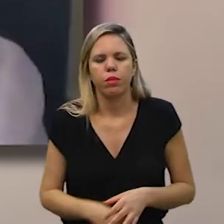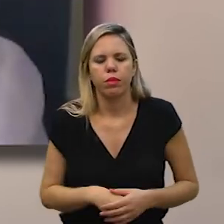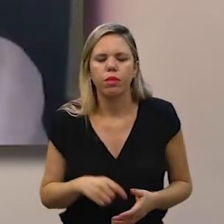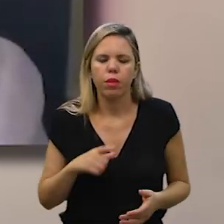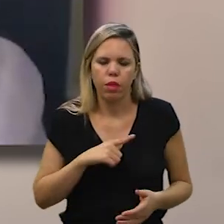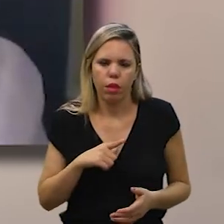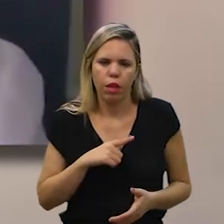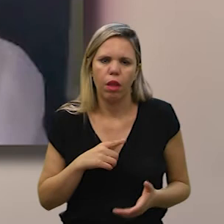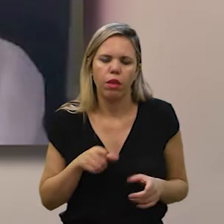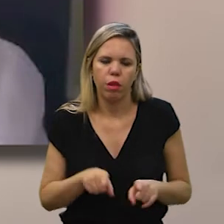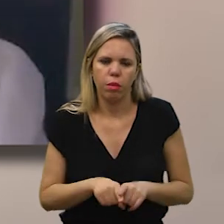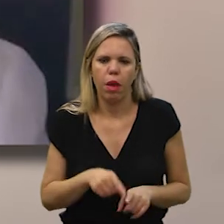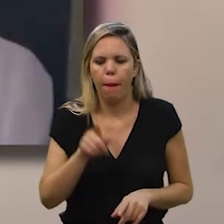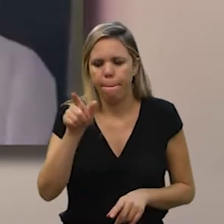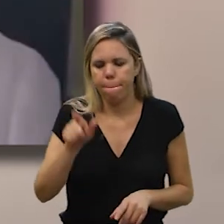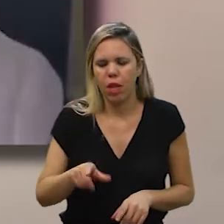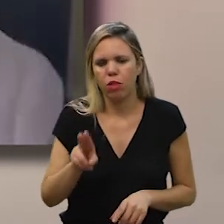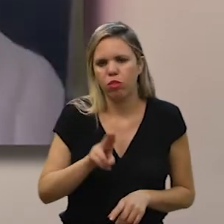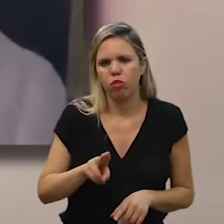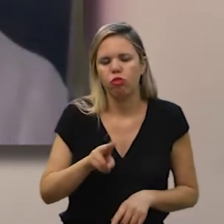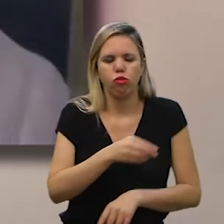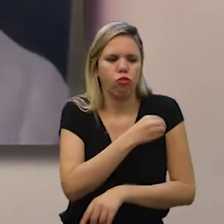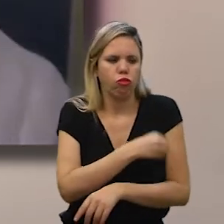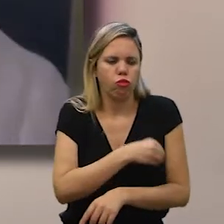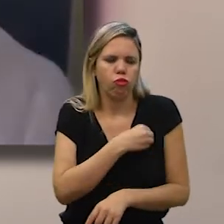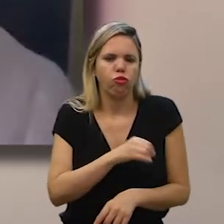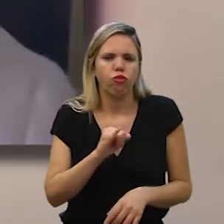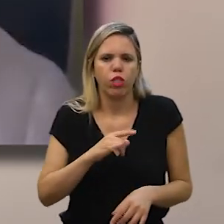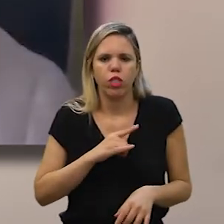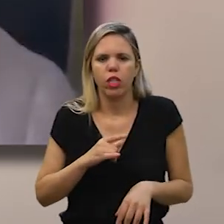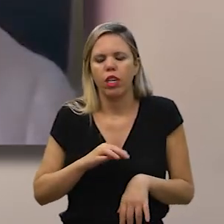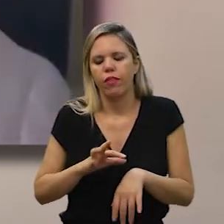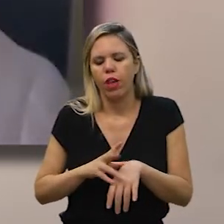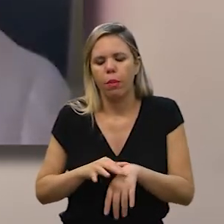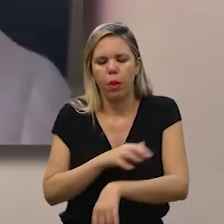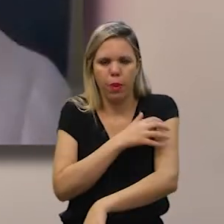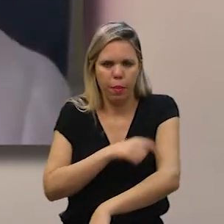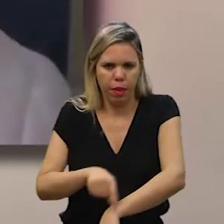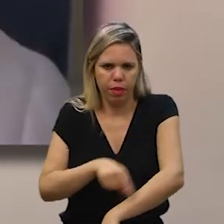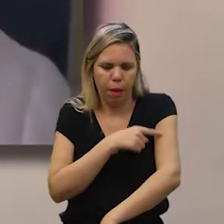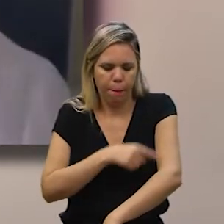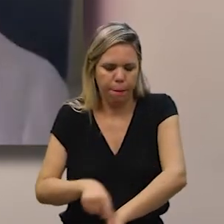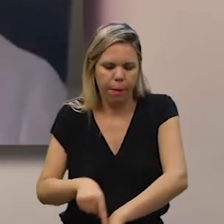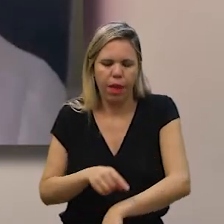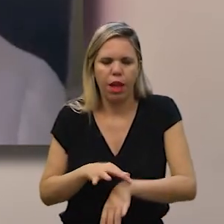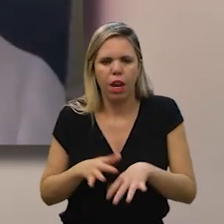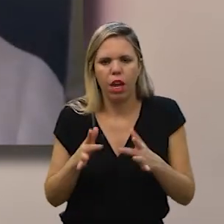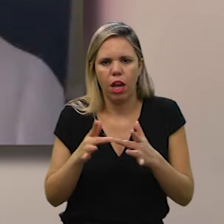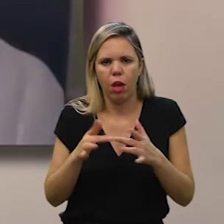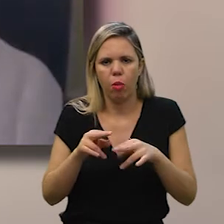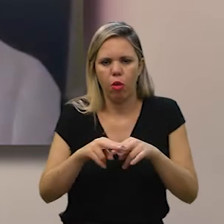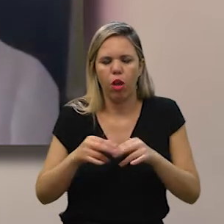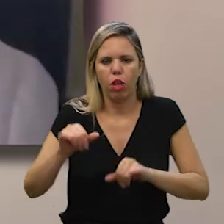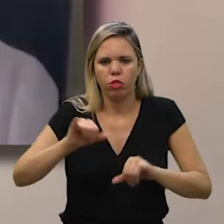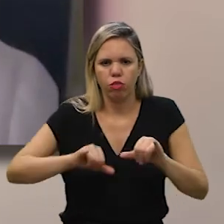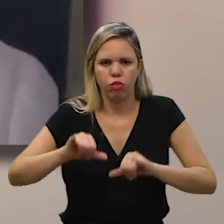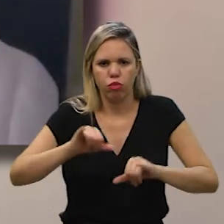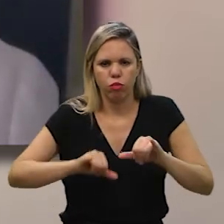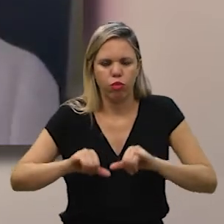Agora, existe o quadro da pessoa que desenvolve uma dermatite de contato alérgica por componentes do álcool